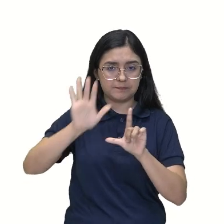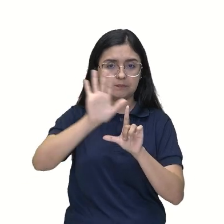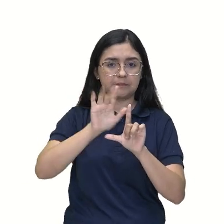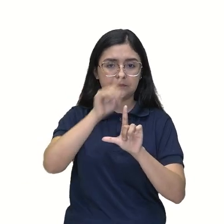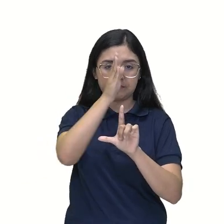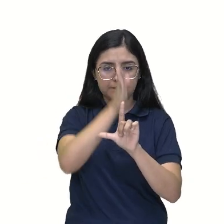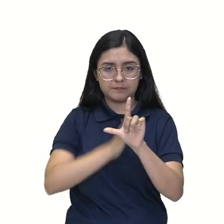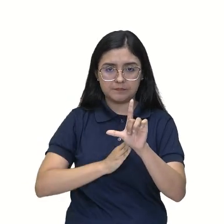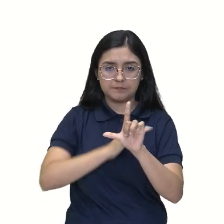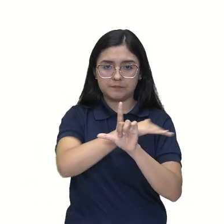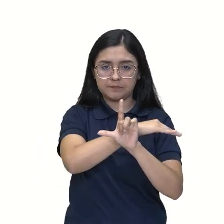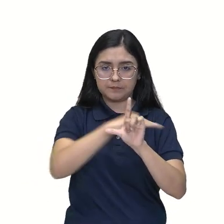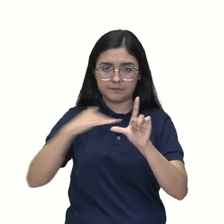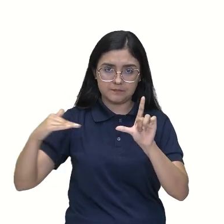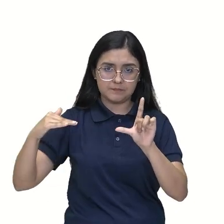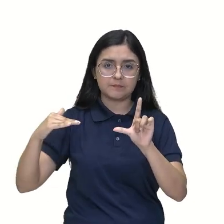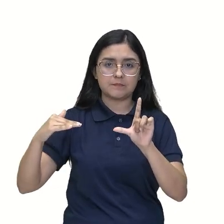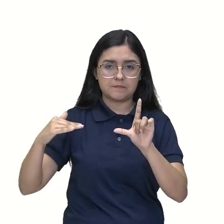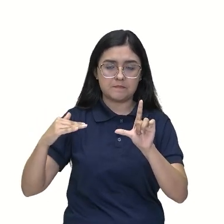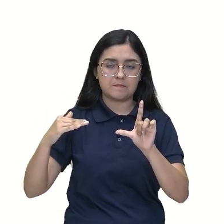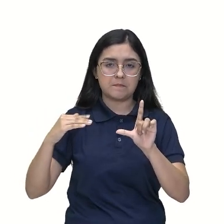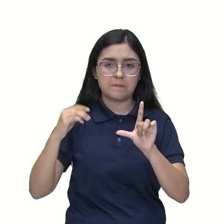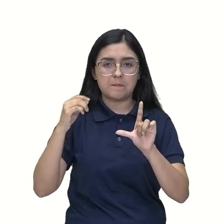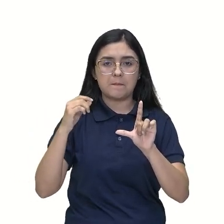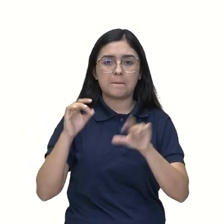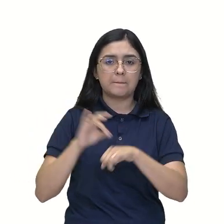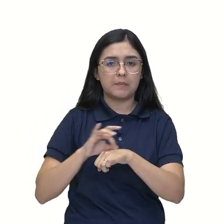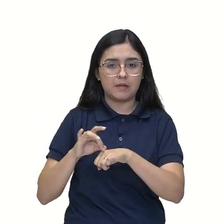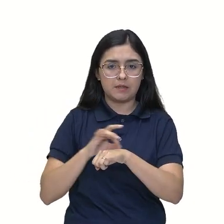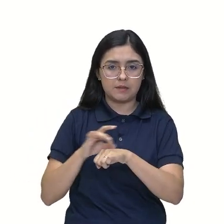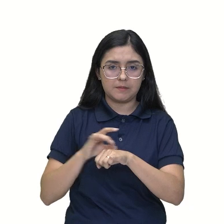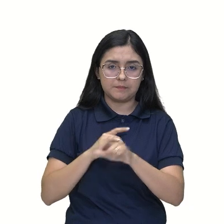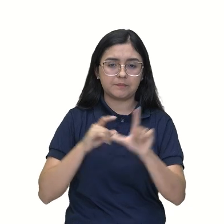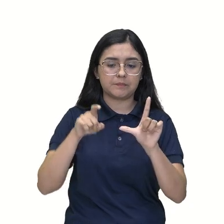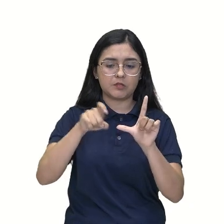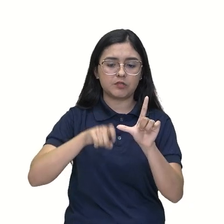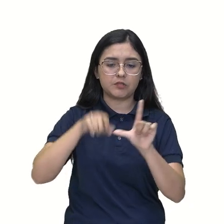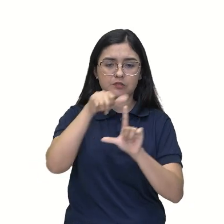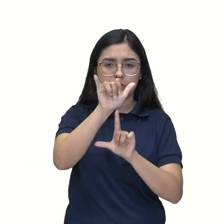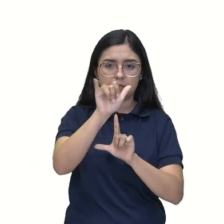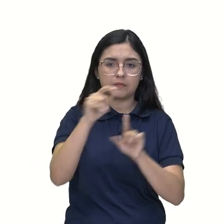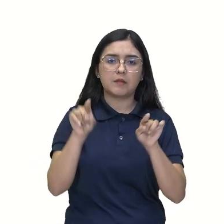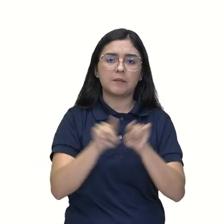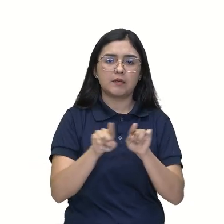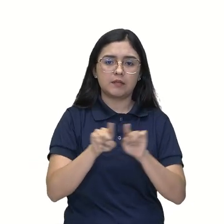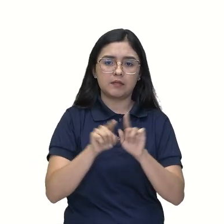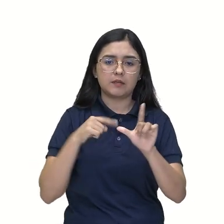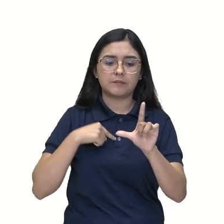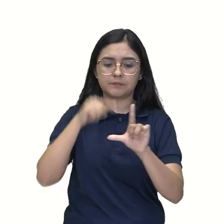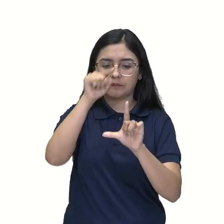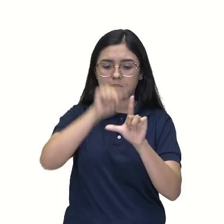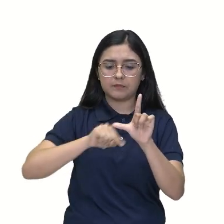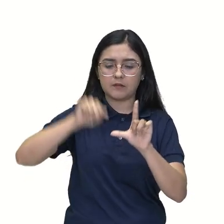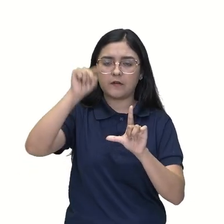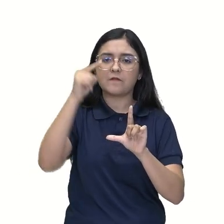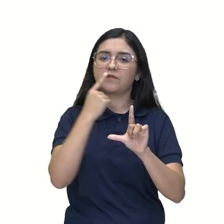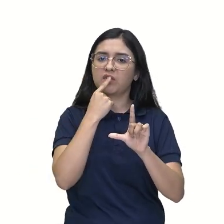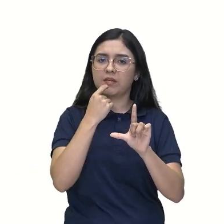essas retas pretas aí, x e y, e eu tenho a minha parábola, que é essa que está em